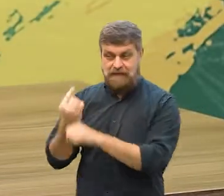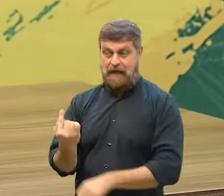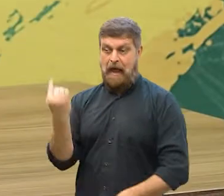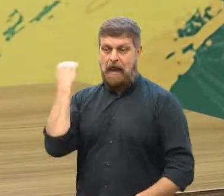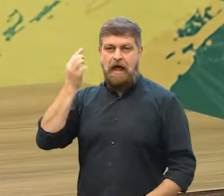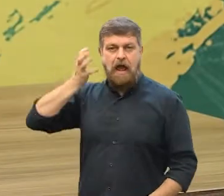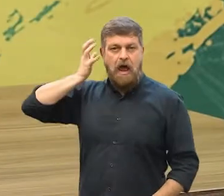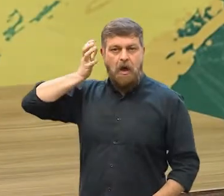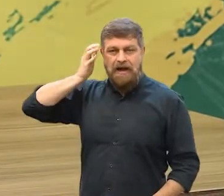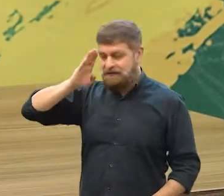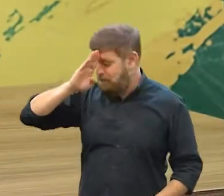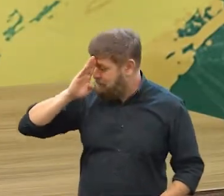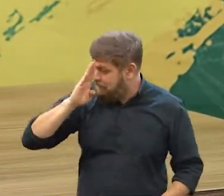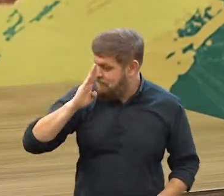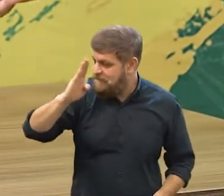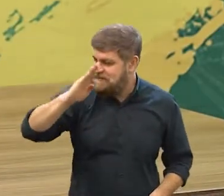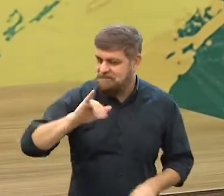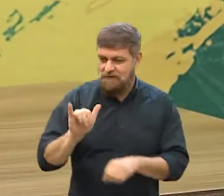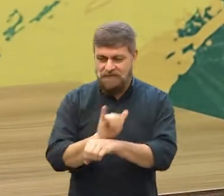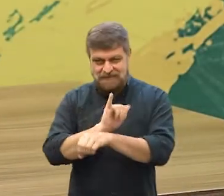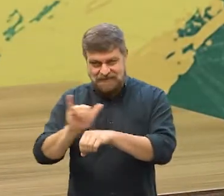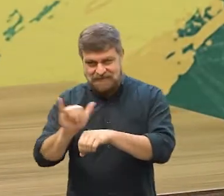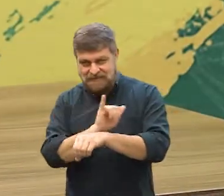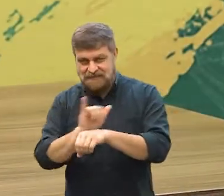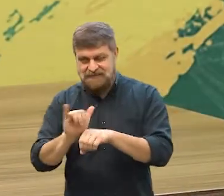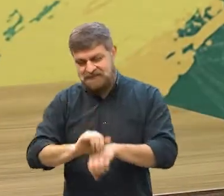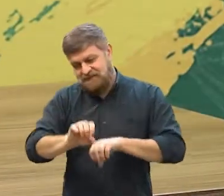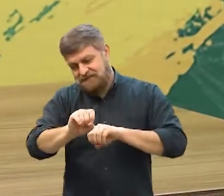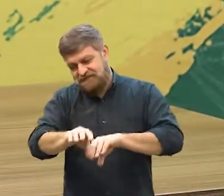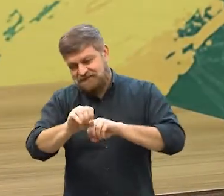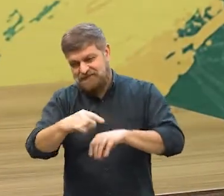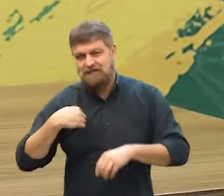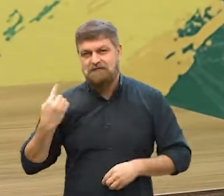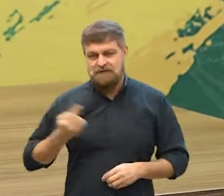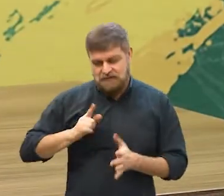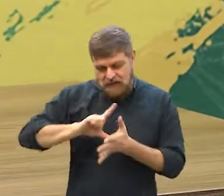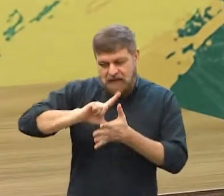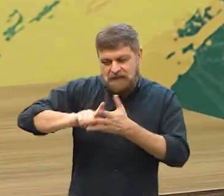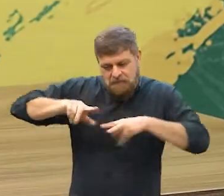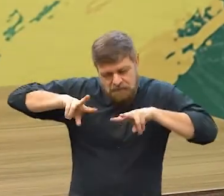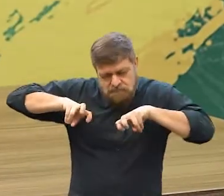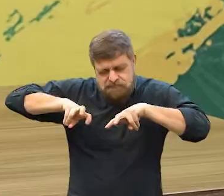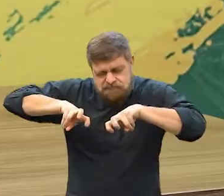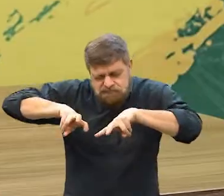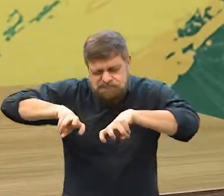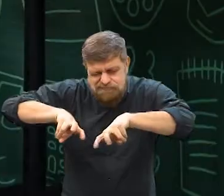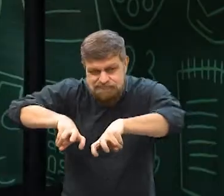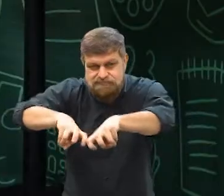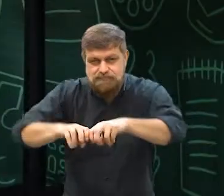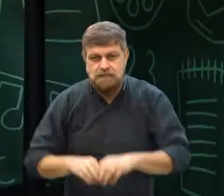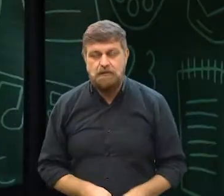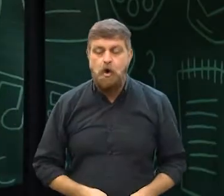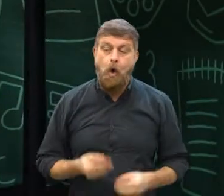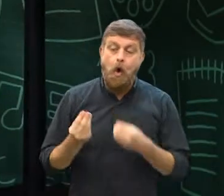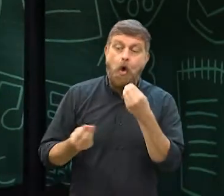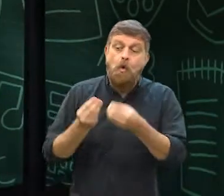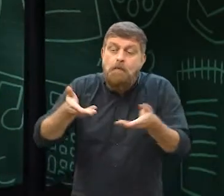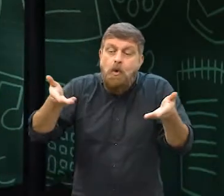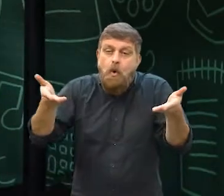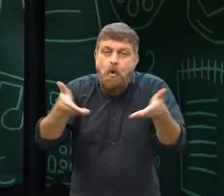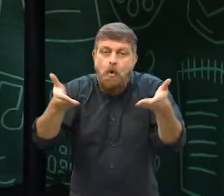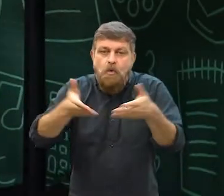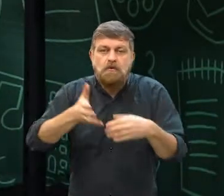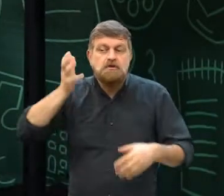era talvez a principal ferramenta né de educação diz vai abordar mais sistema vai entrar mais nesse assunto como tá a situação